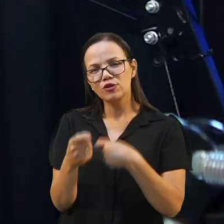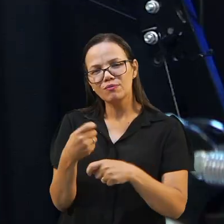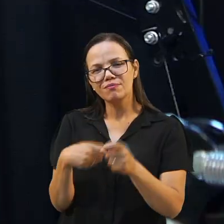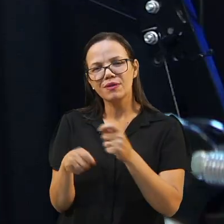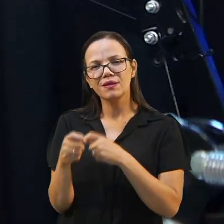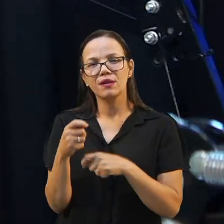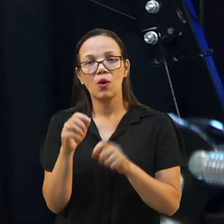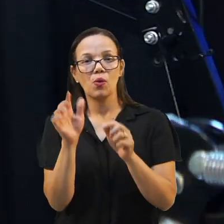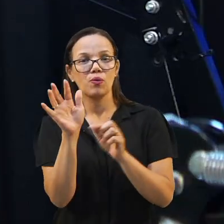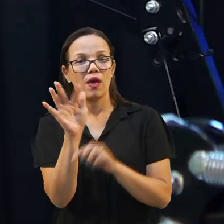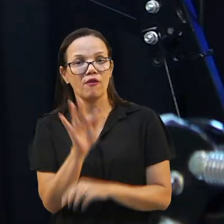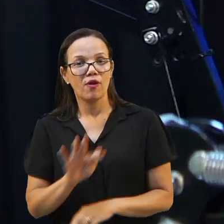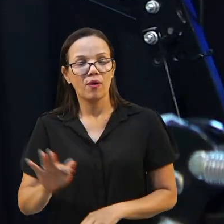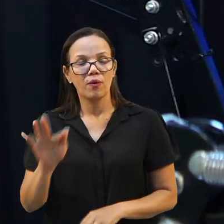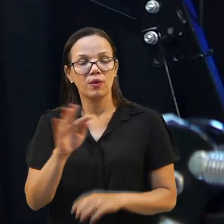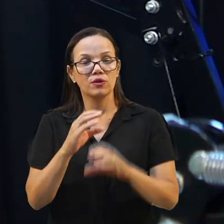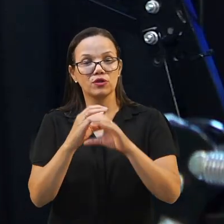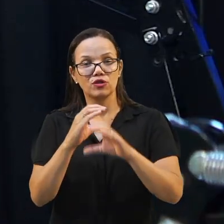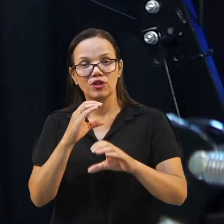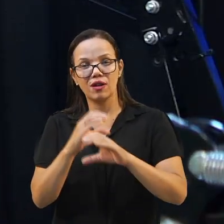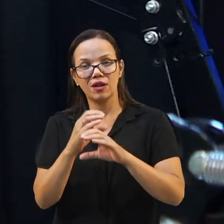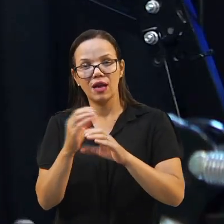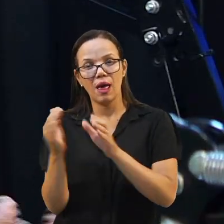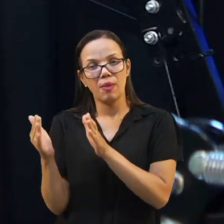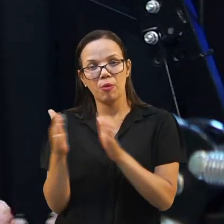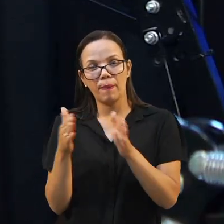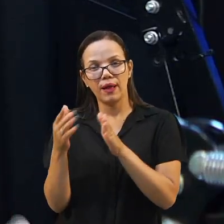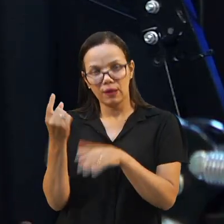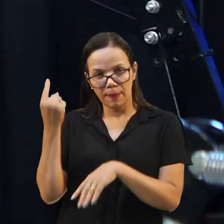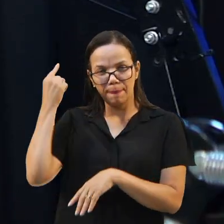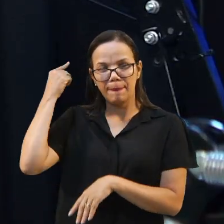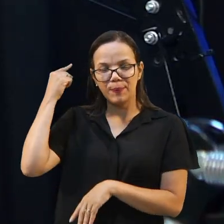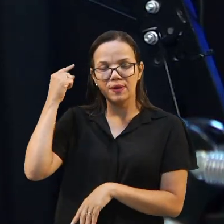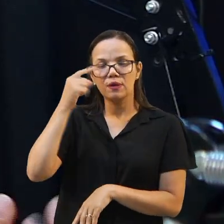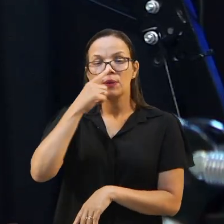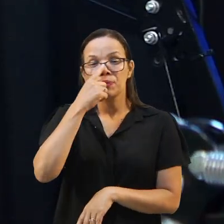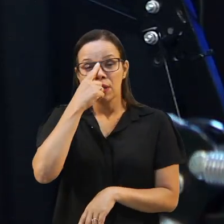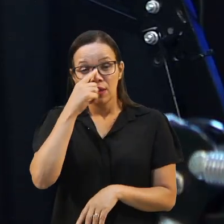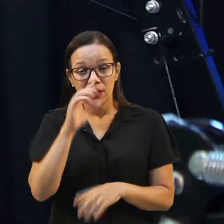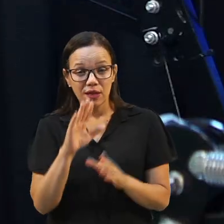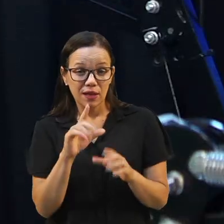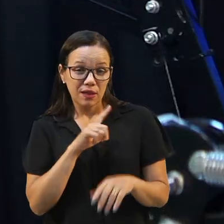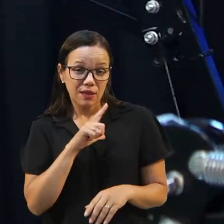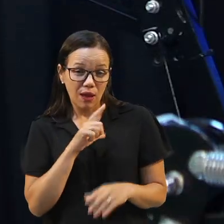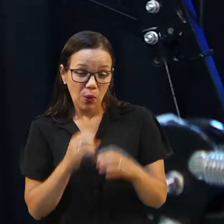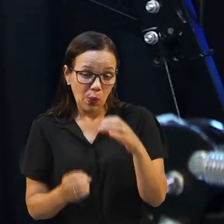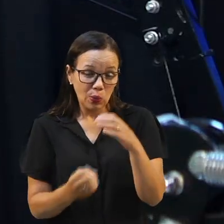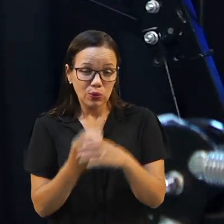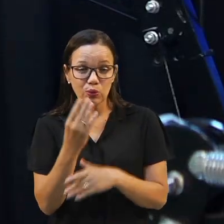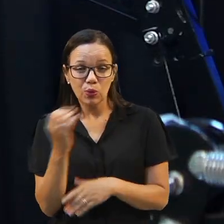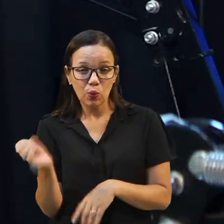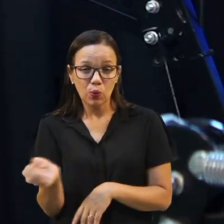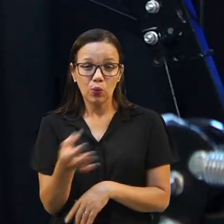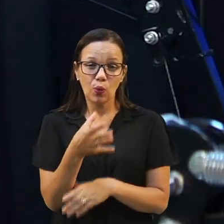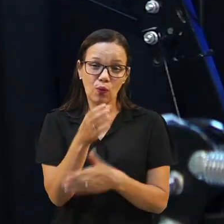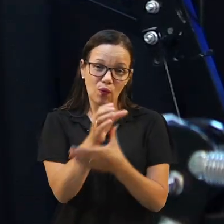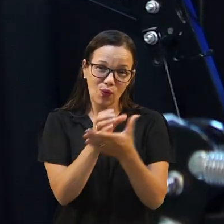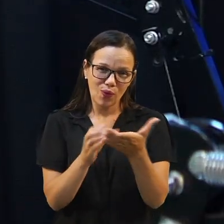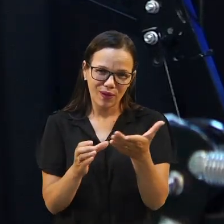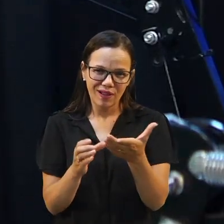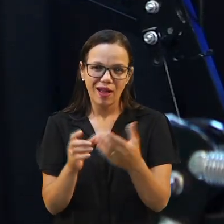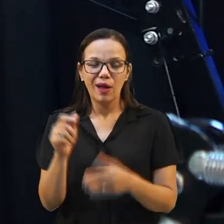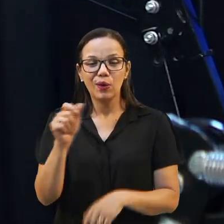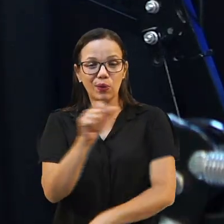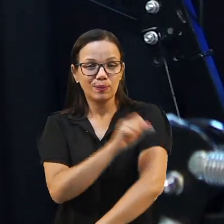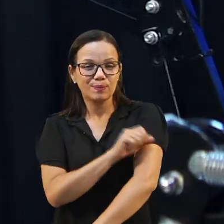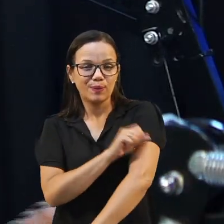da Faculdade de Engenharia na época e a delinear um novo currículo. E aí os alunos da primeira